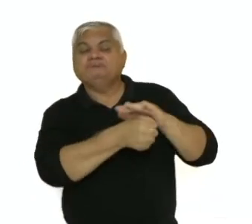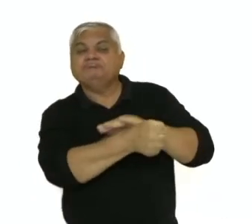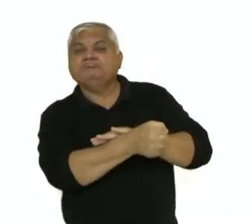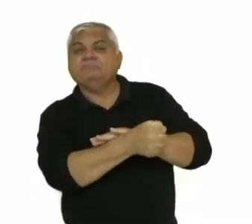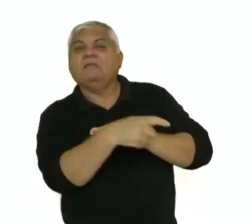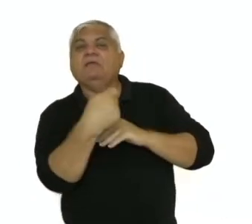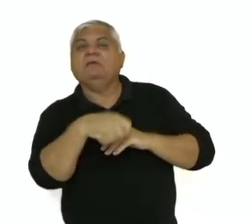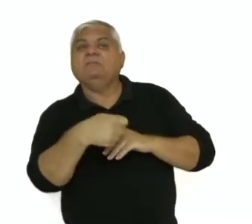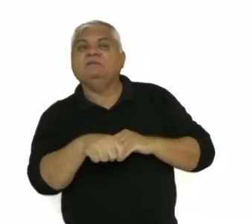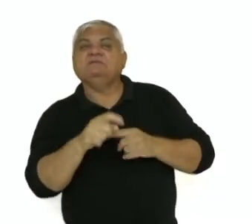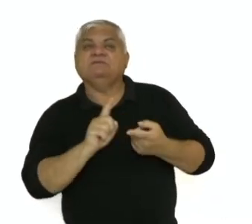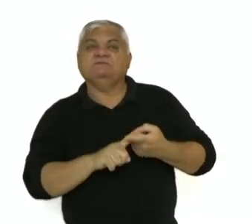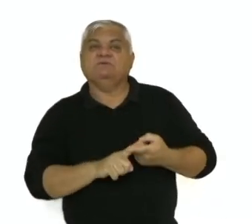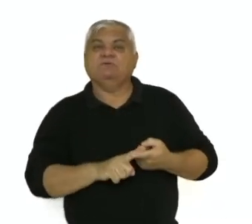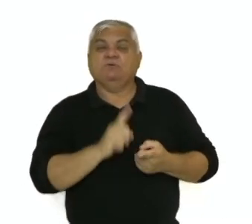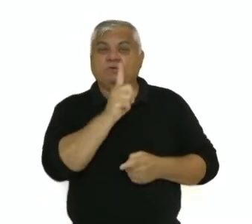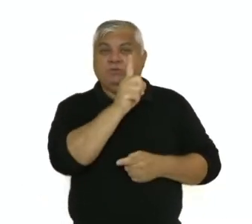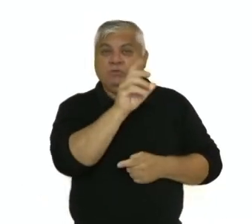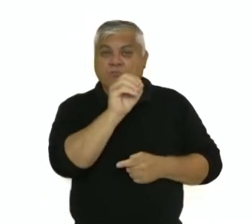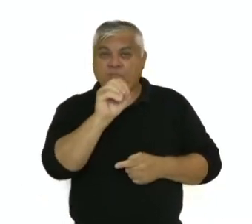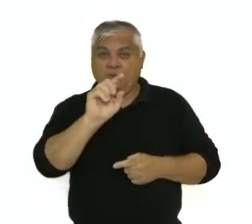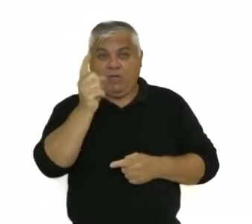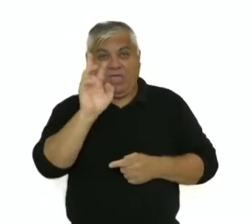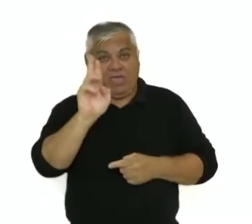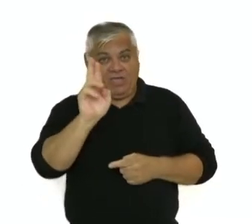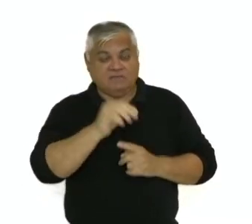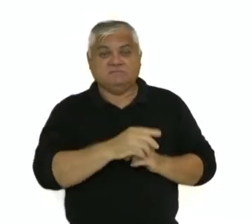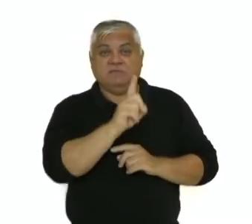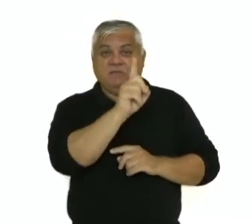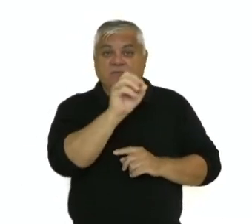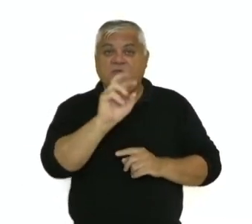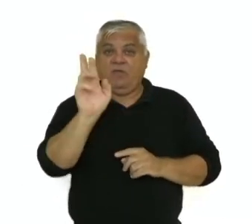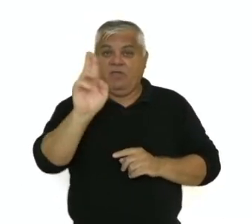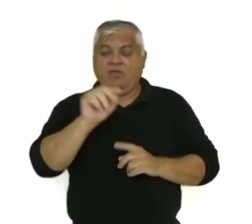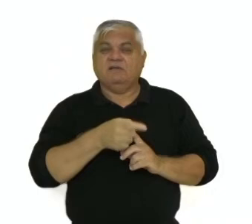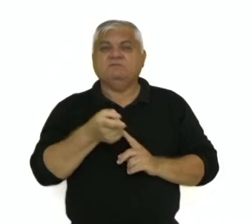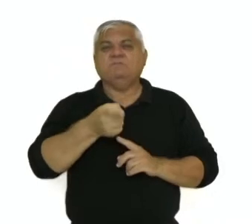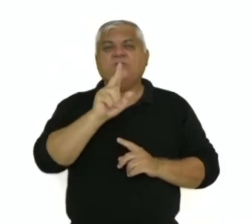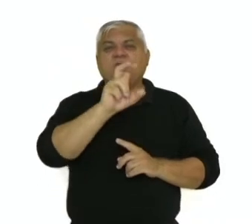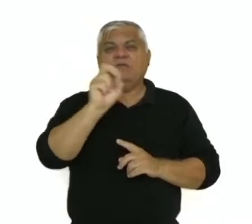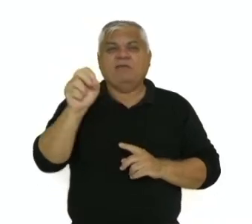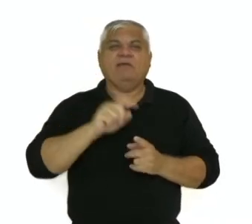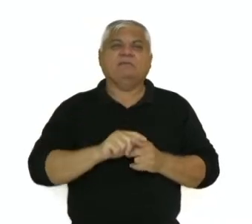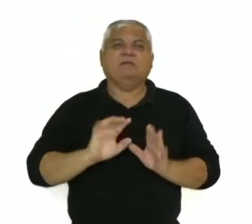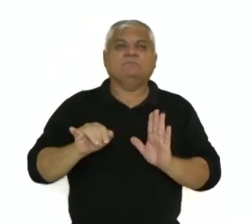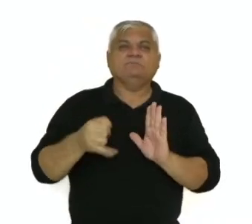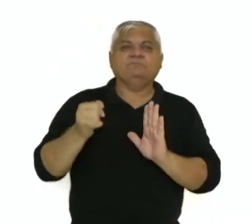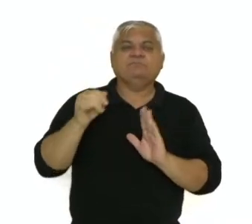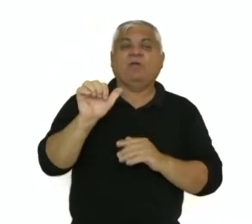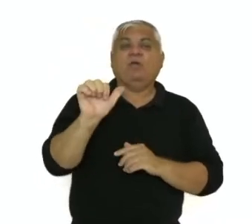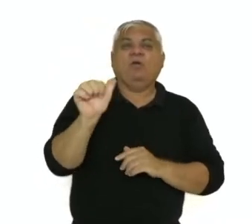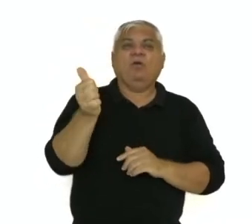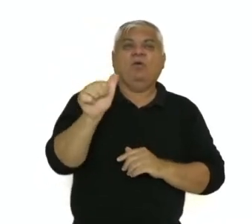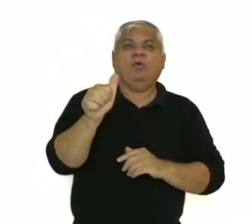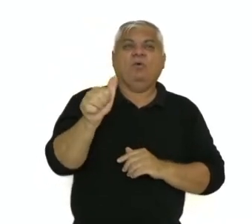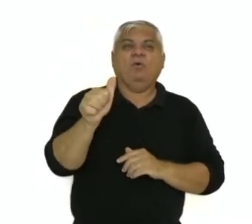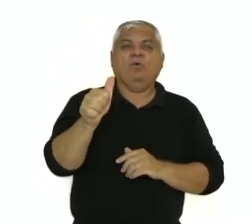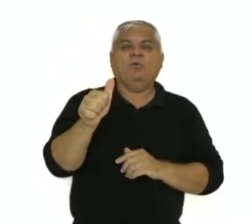gente vai ter que ter? Nós vamos ter um mínimo R$ 1.000, nós vamos fazer 1.500, e a rentabilidade será de